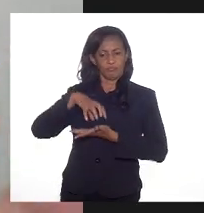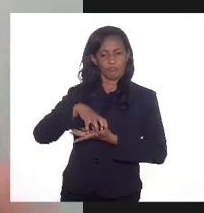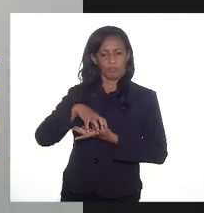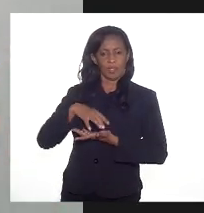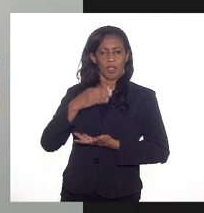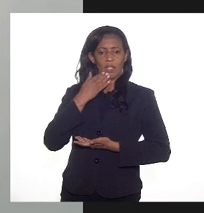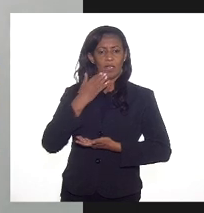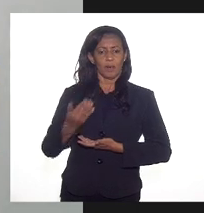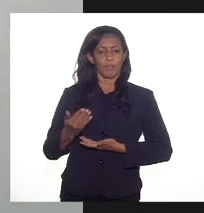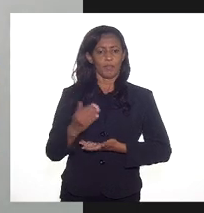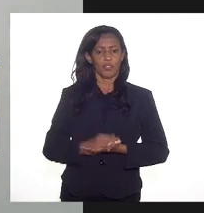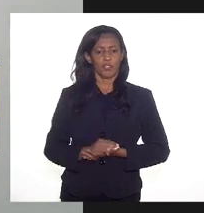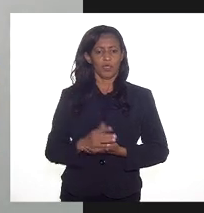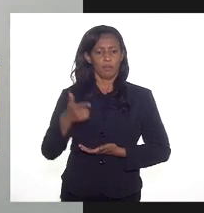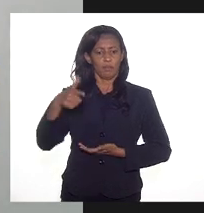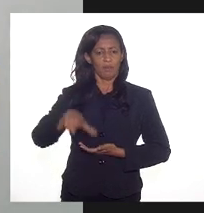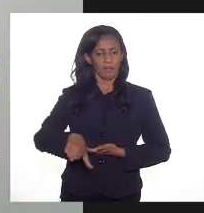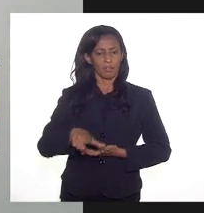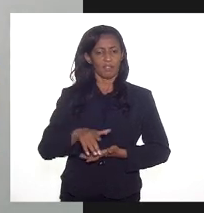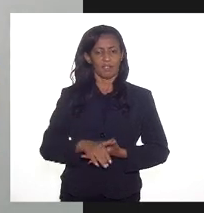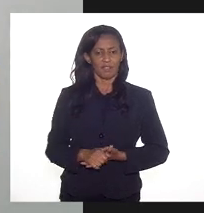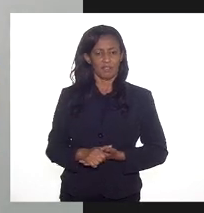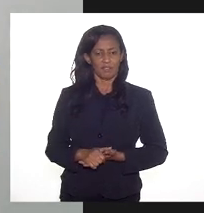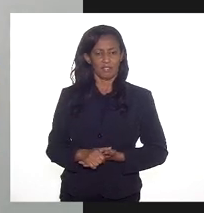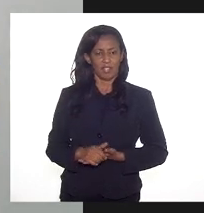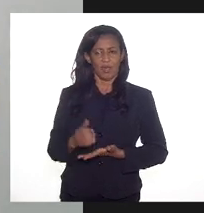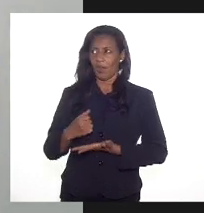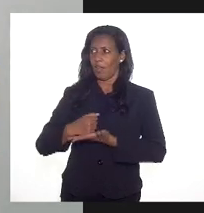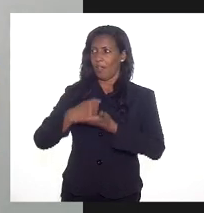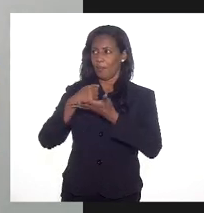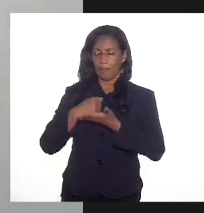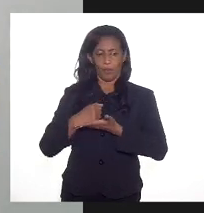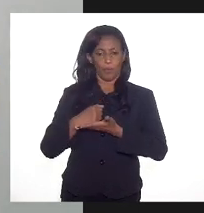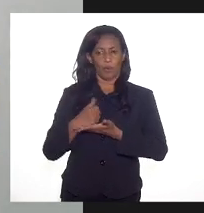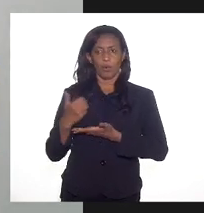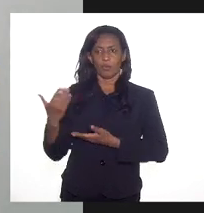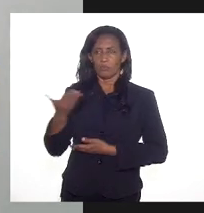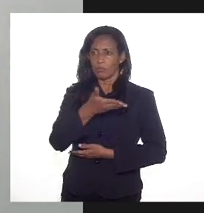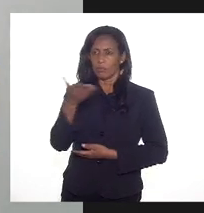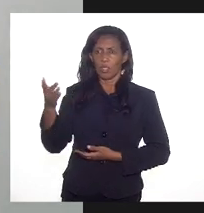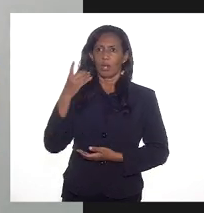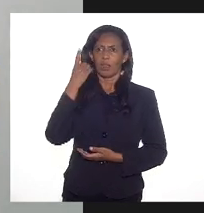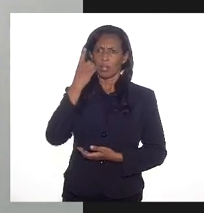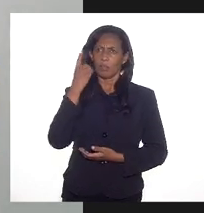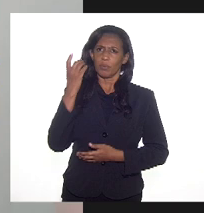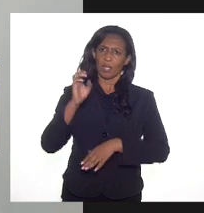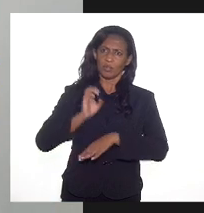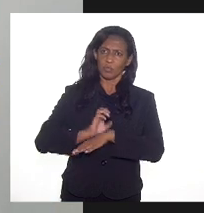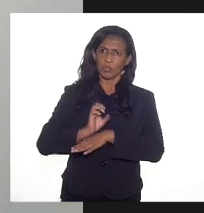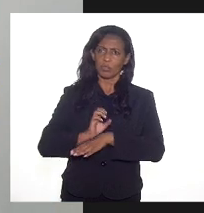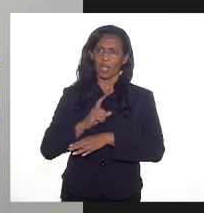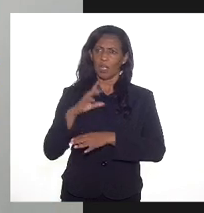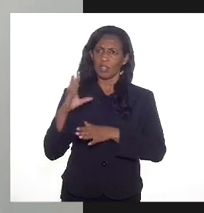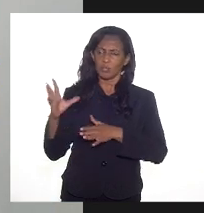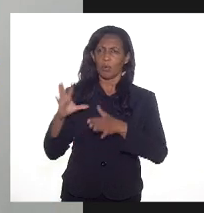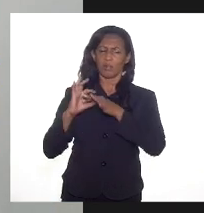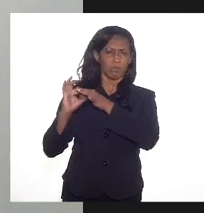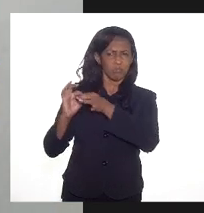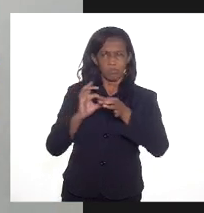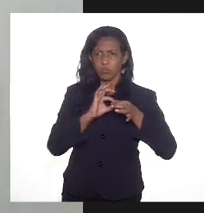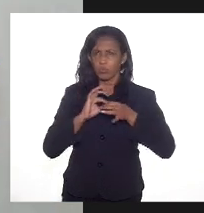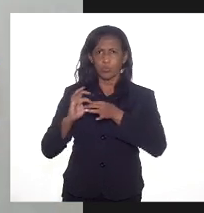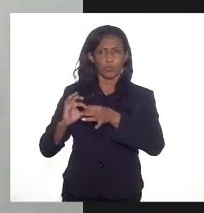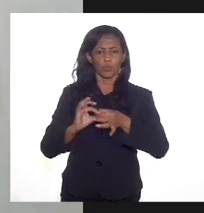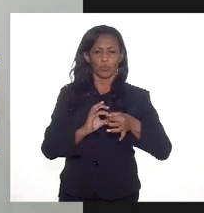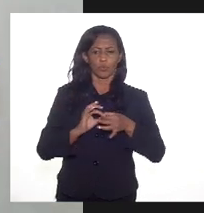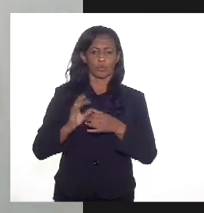queria pedir aí, mais uma vez, o apoio de todos os nossos deputados estaduais para que a gente possa fazer uma corrente.